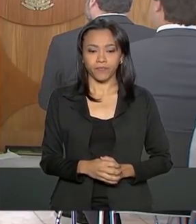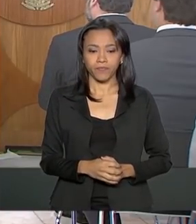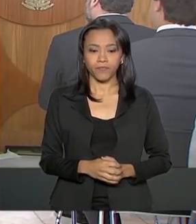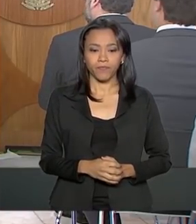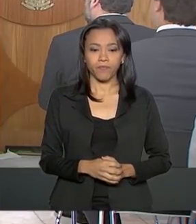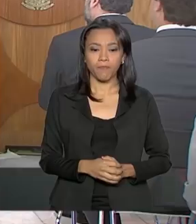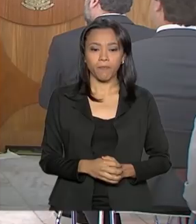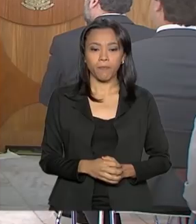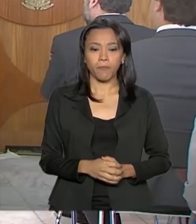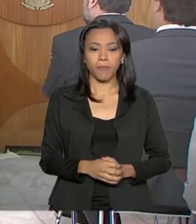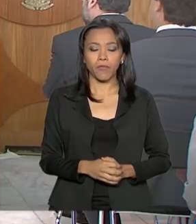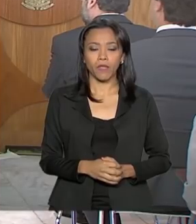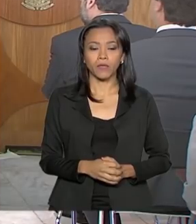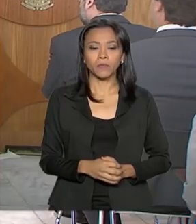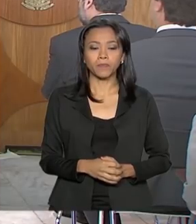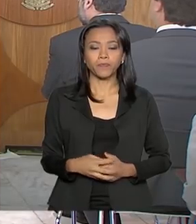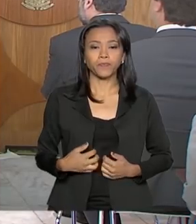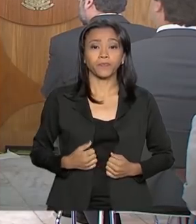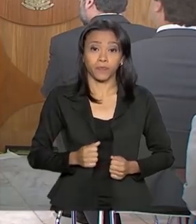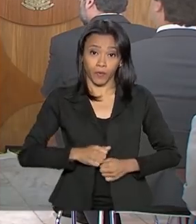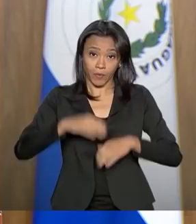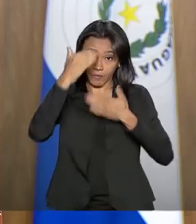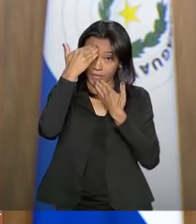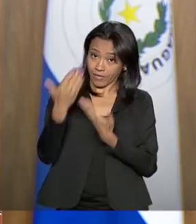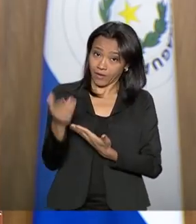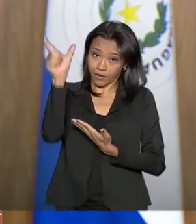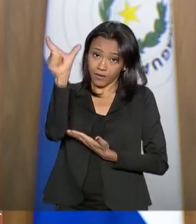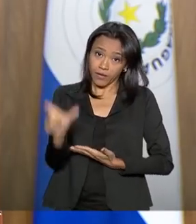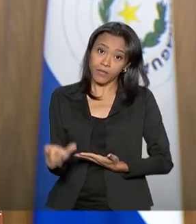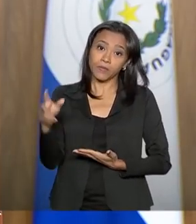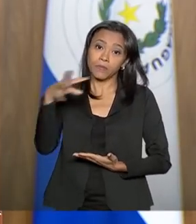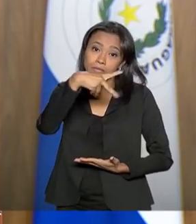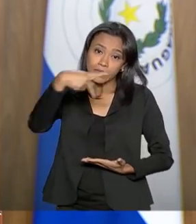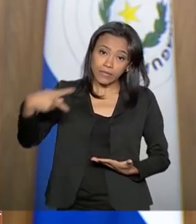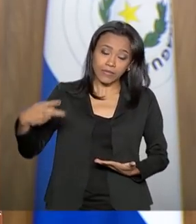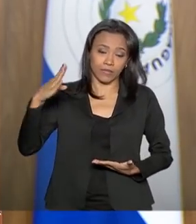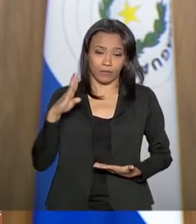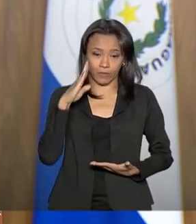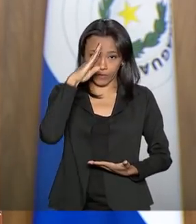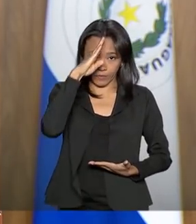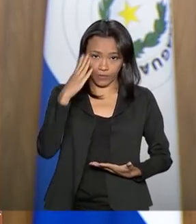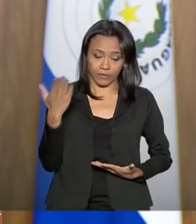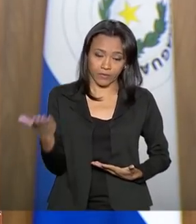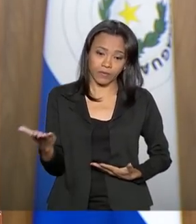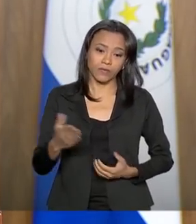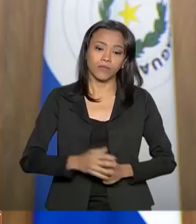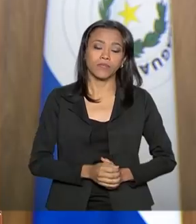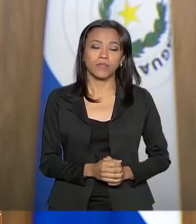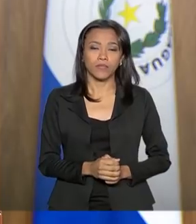Muito obrigado, senhor presidente. Muito obrigado, senhor presidente, senhor Bolsonaro.